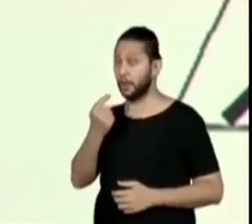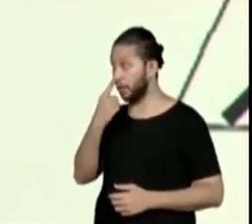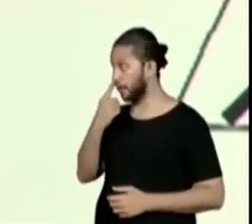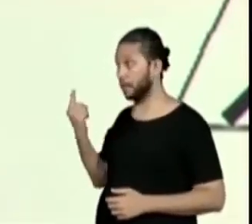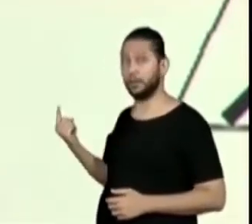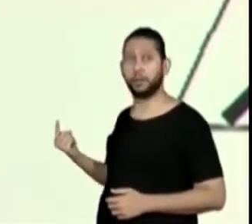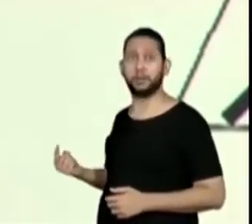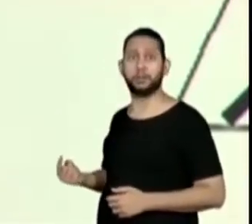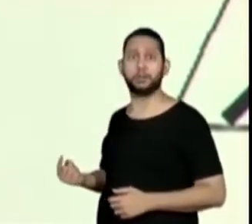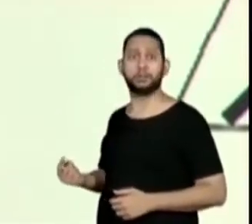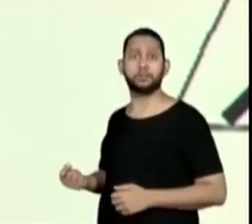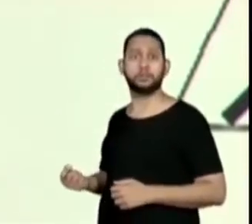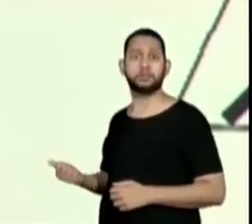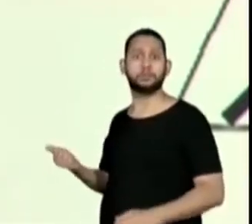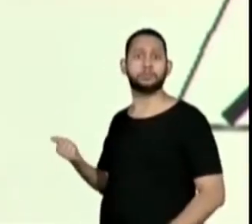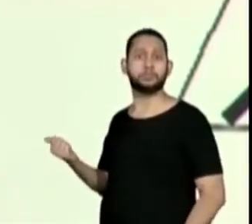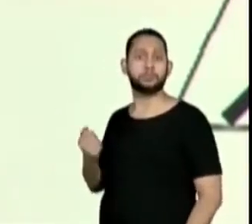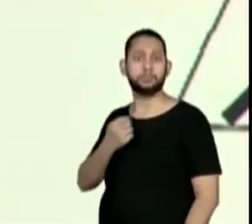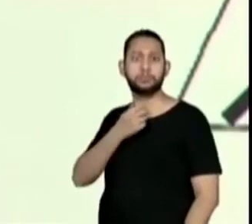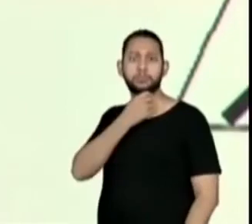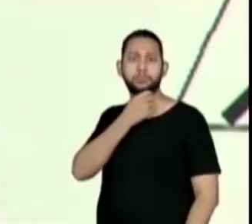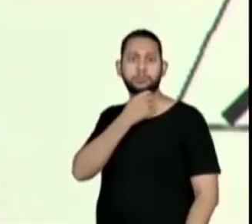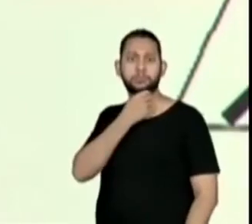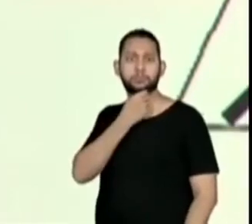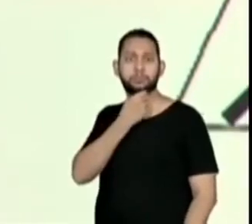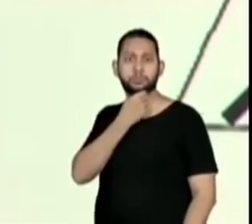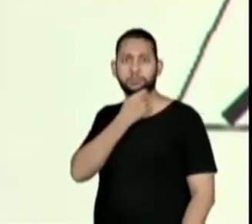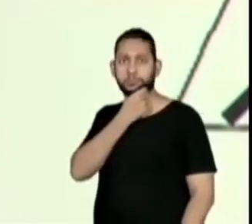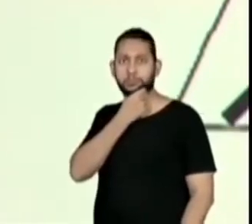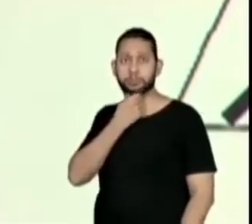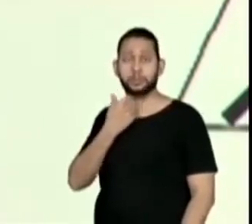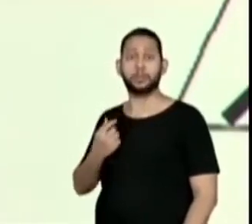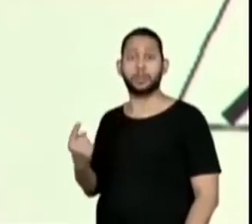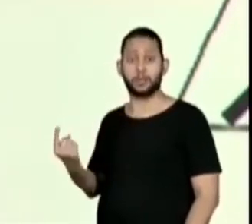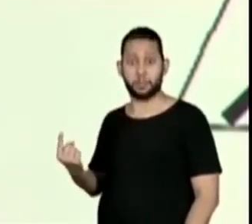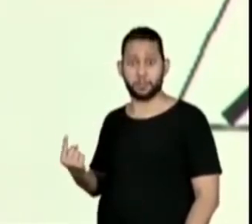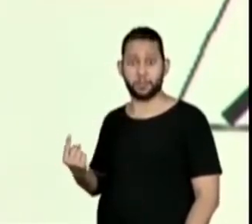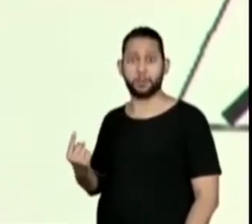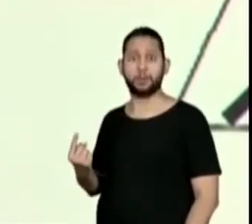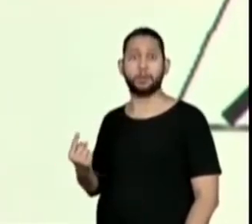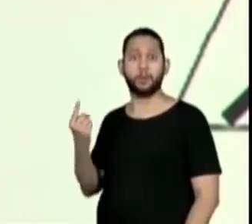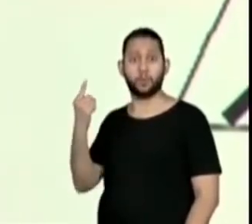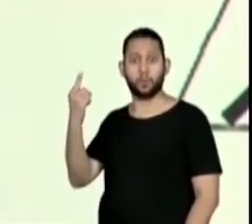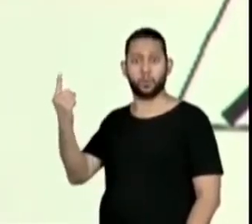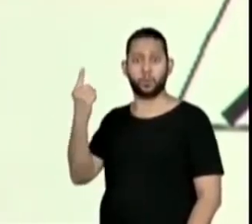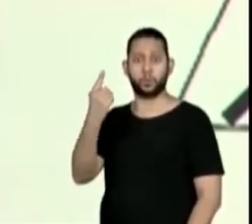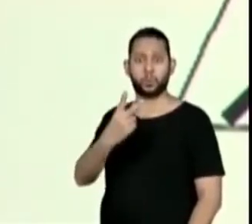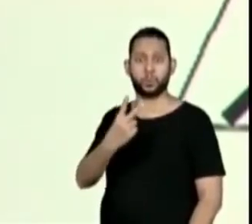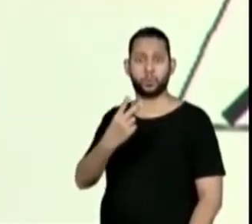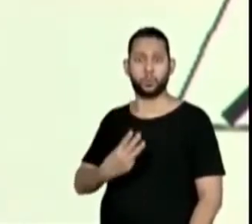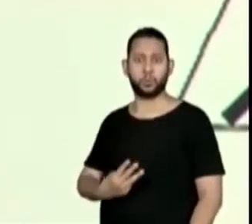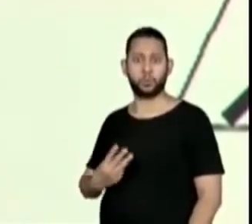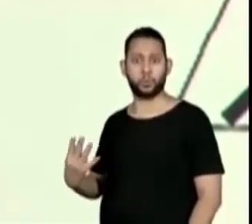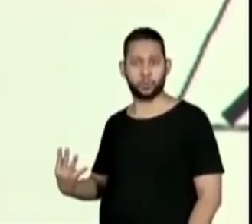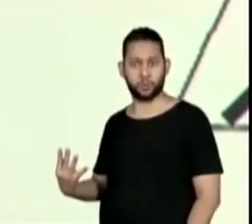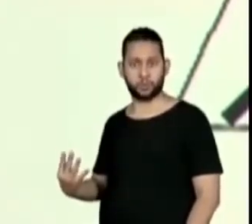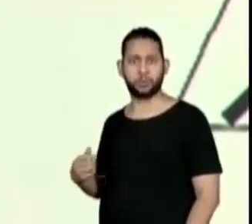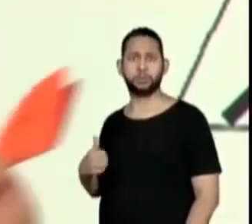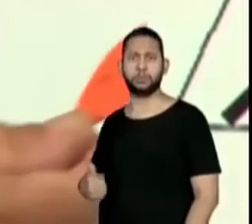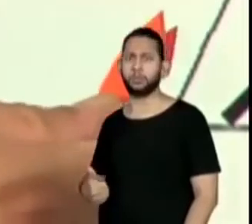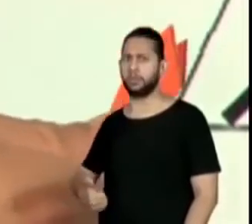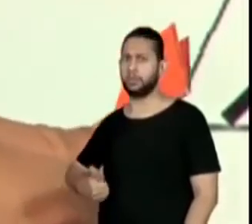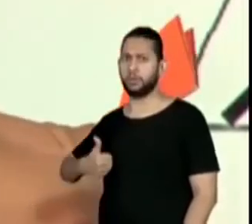né? Perfeito, turma. Então, a primeira tem 4, que é um quadrado, né?